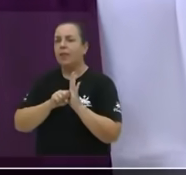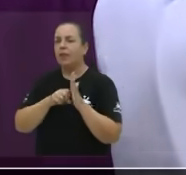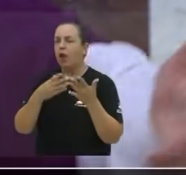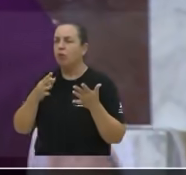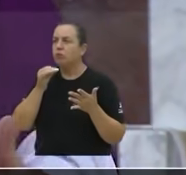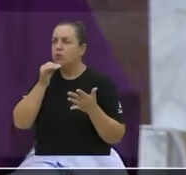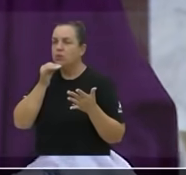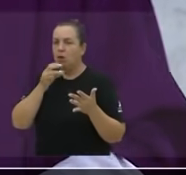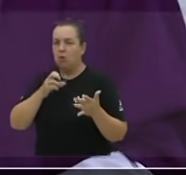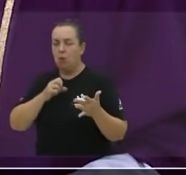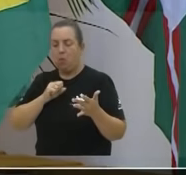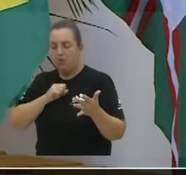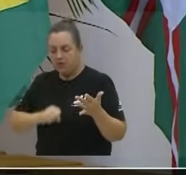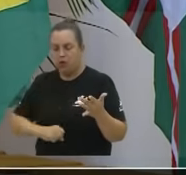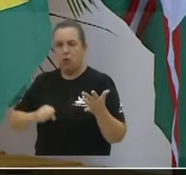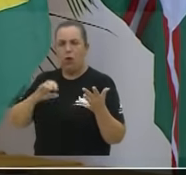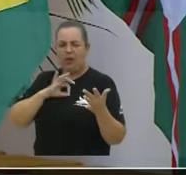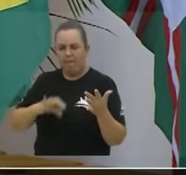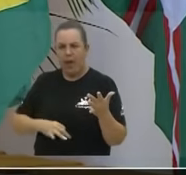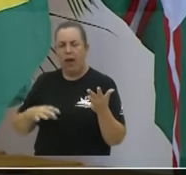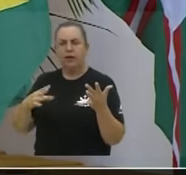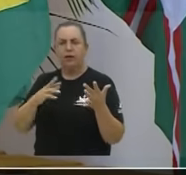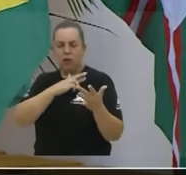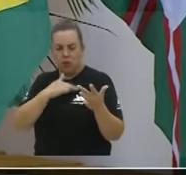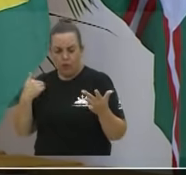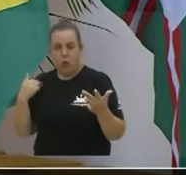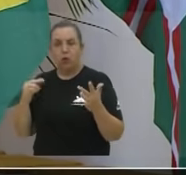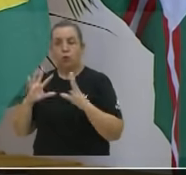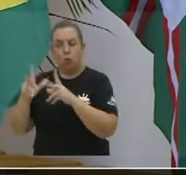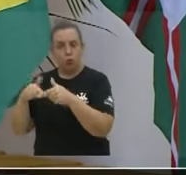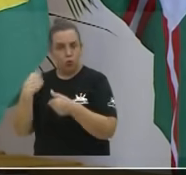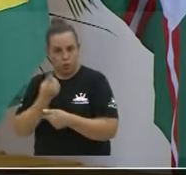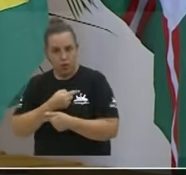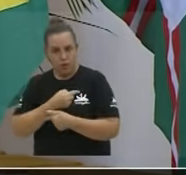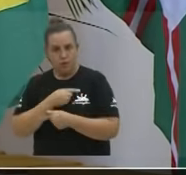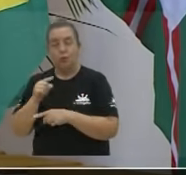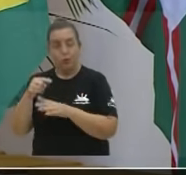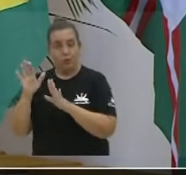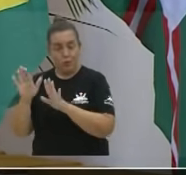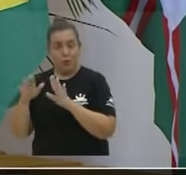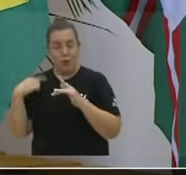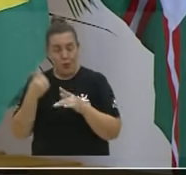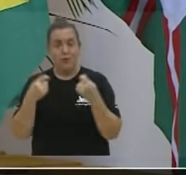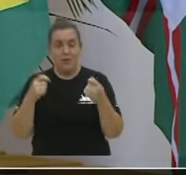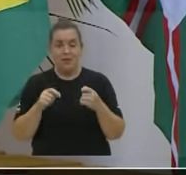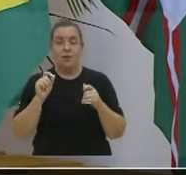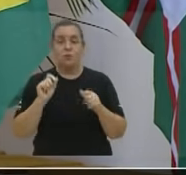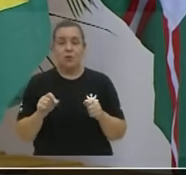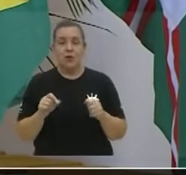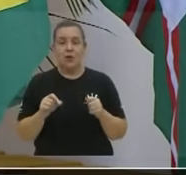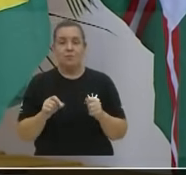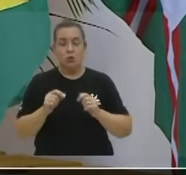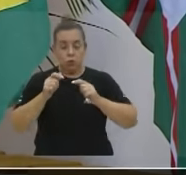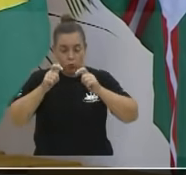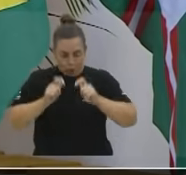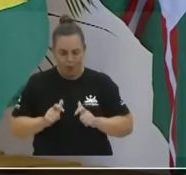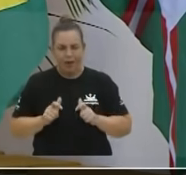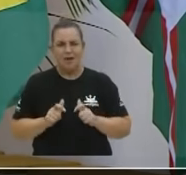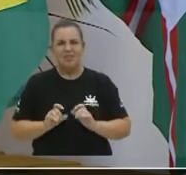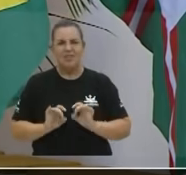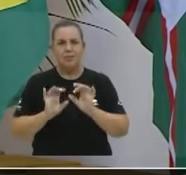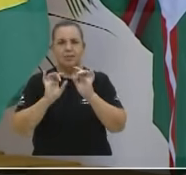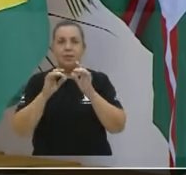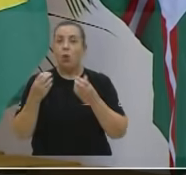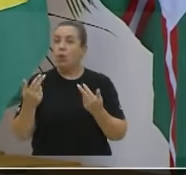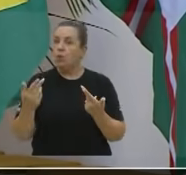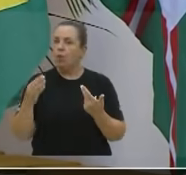nossas comunidades, nesse tempo de pandemia, mais do que nunca, nós precisamos ser Betânia.